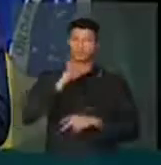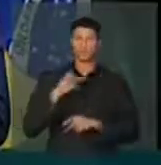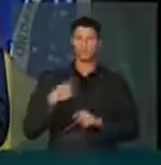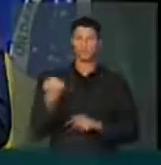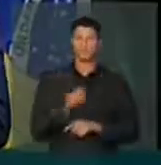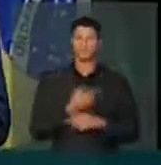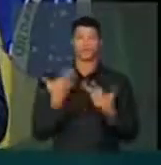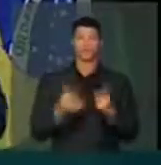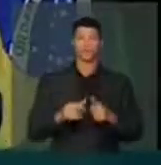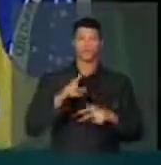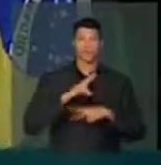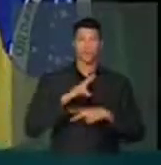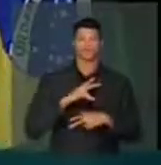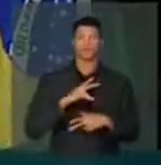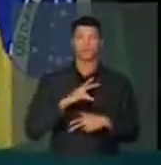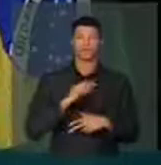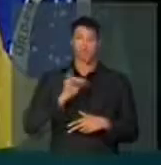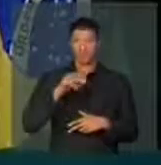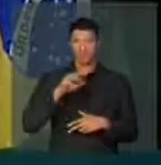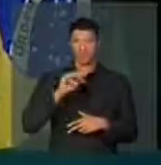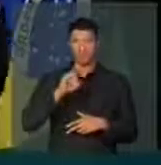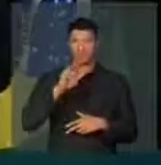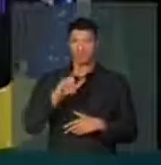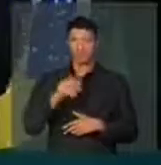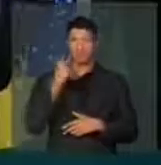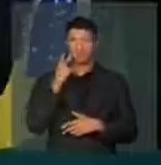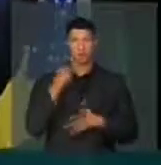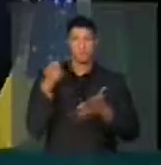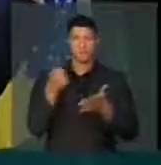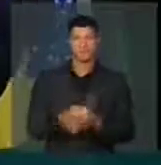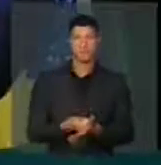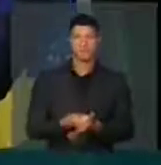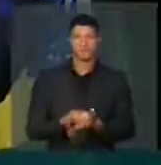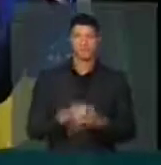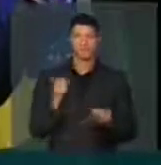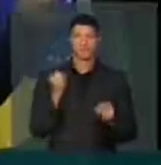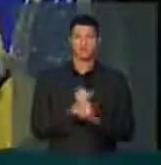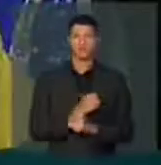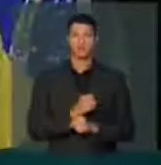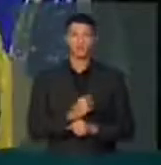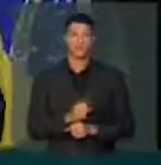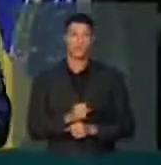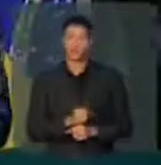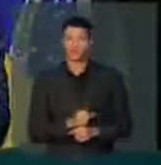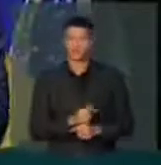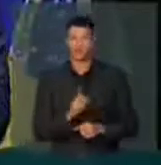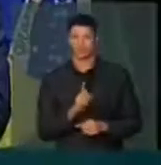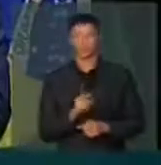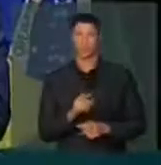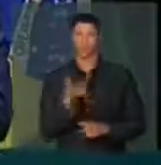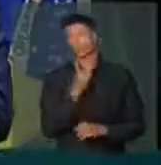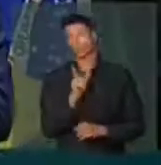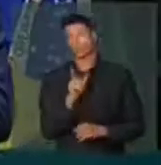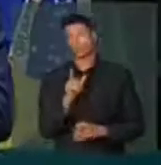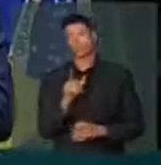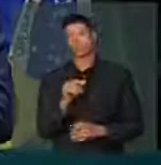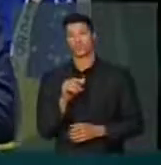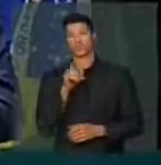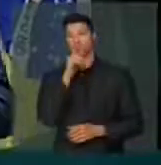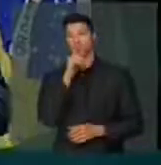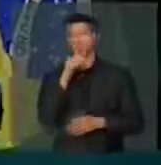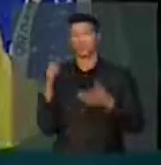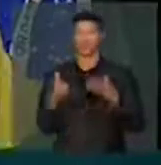vamos privatizar imóveis para pagar o final da obra da Transnordestina, ou da transposição do